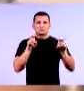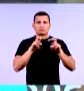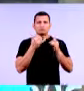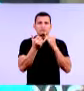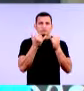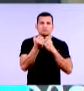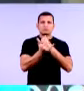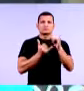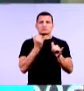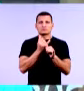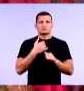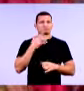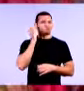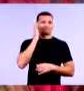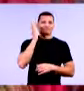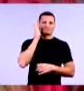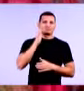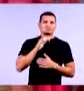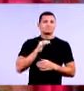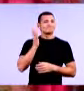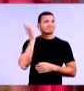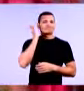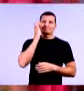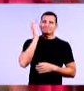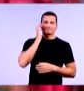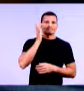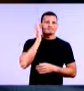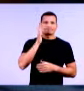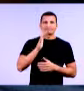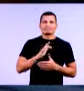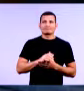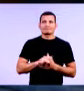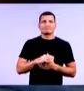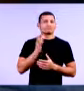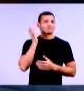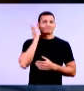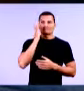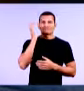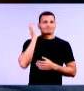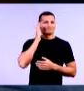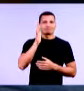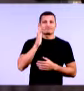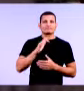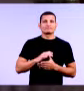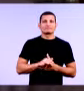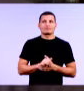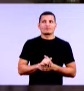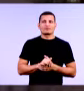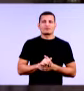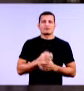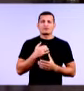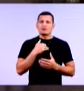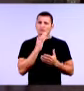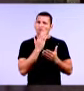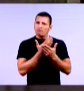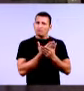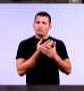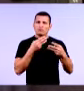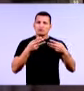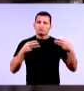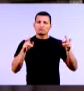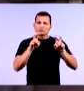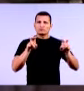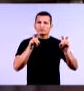internet. Não sei, não. Não, não sei. Não, não sei o que é. Creio que rede de computadores